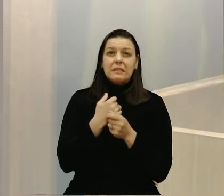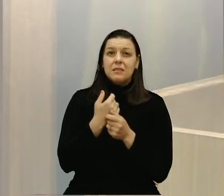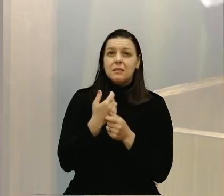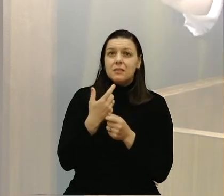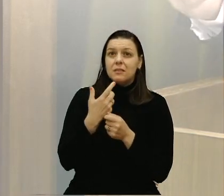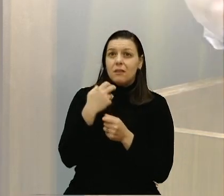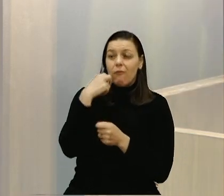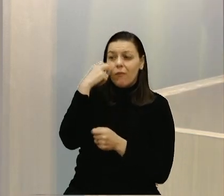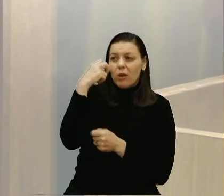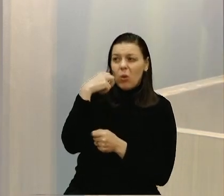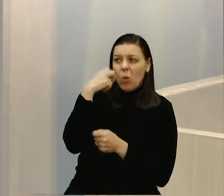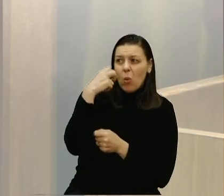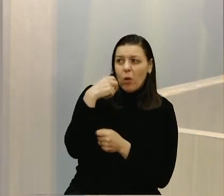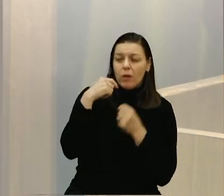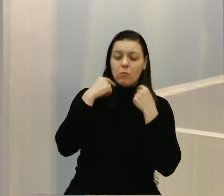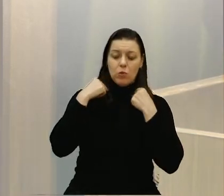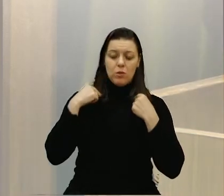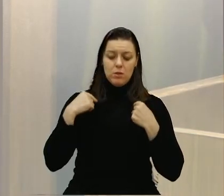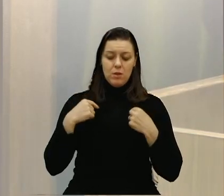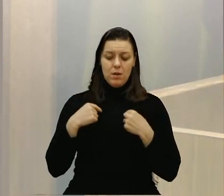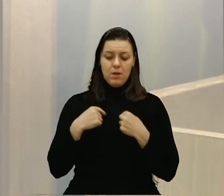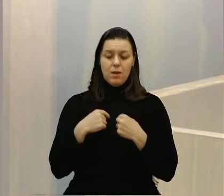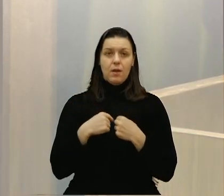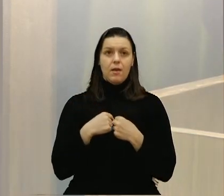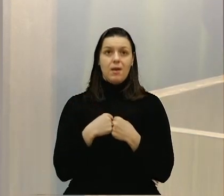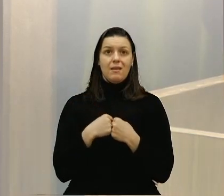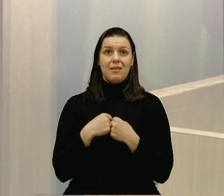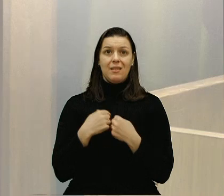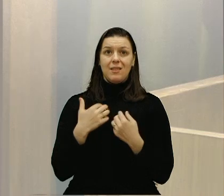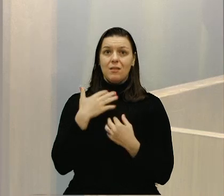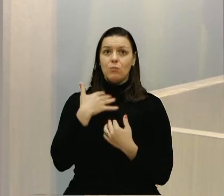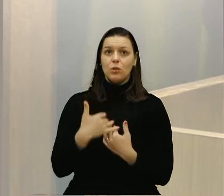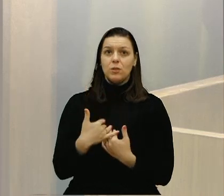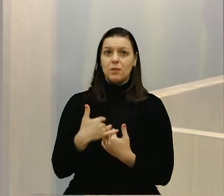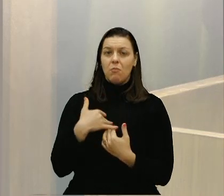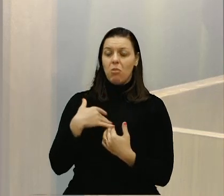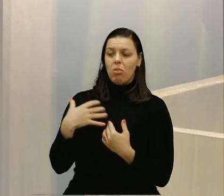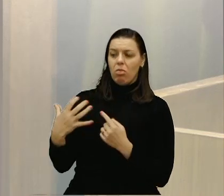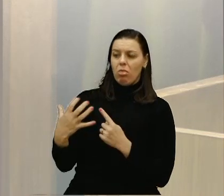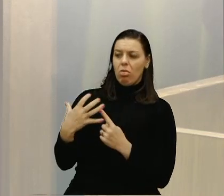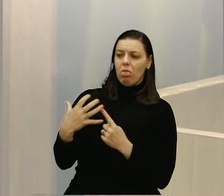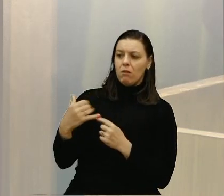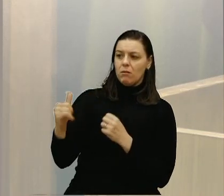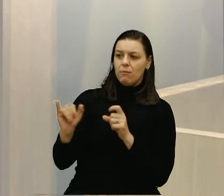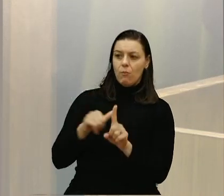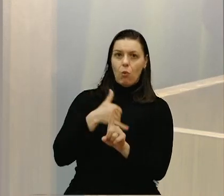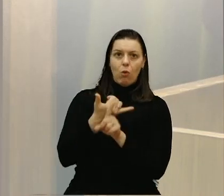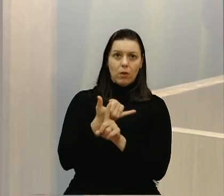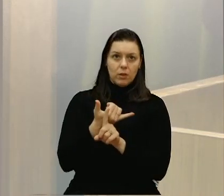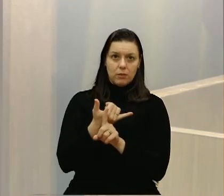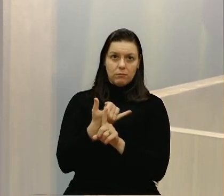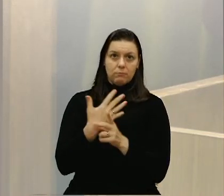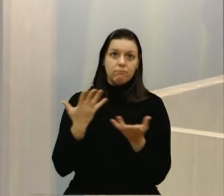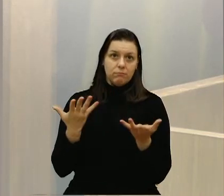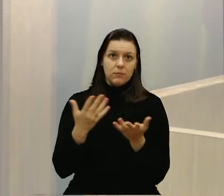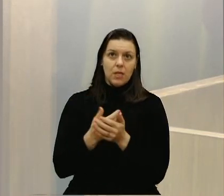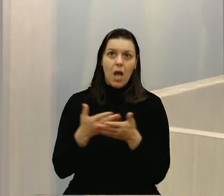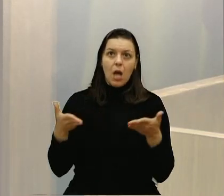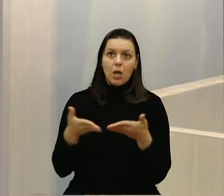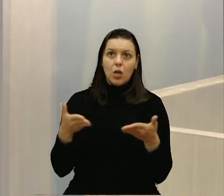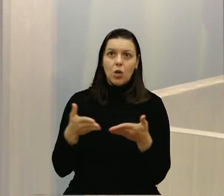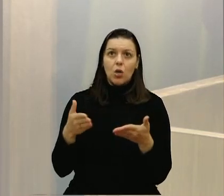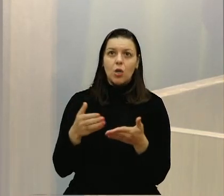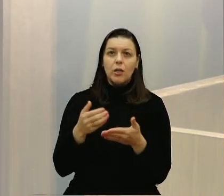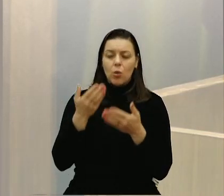os colegas poderiam, né, fazer alguma piadinha, zombar. E que bom, né, que Xangô, que o